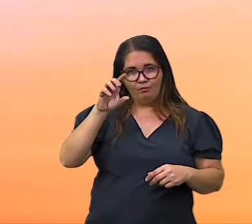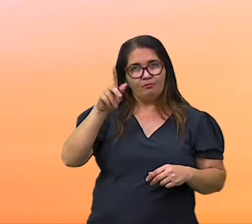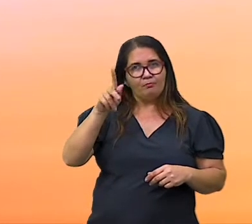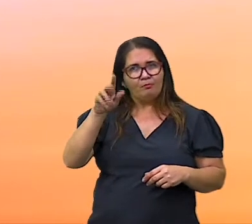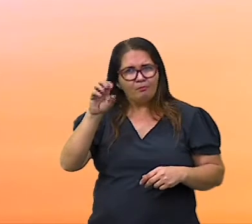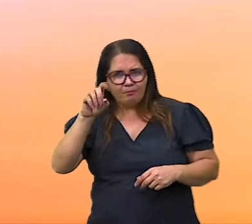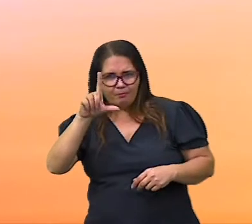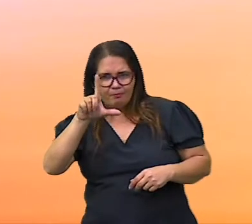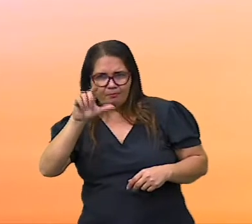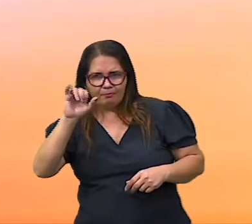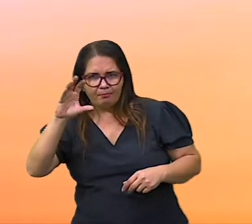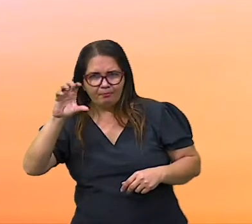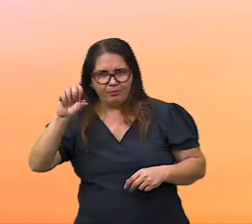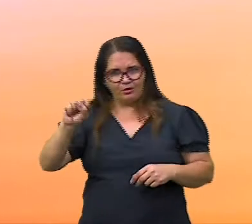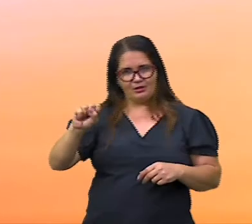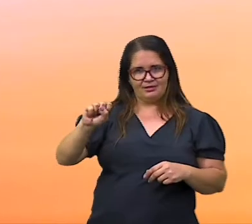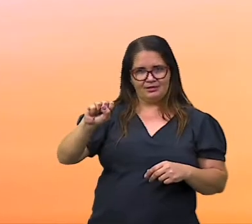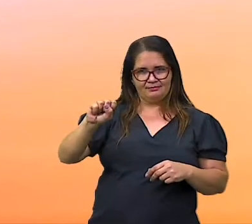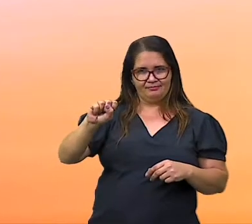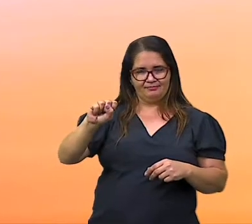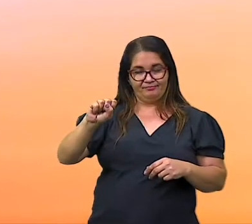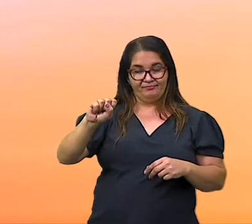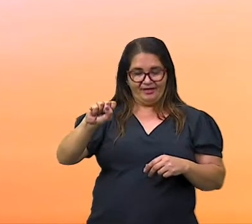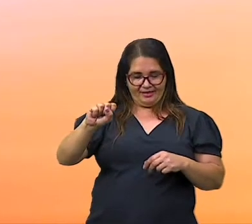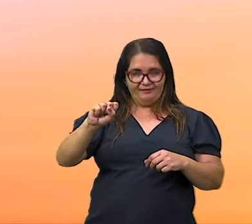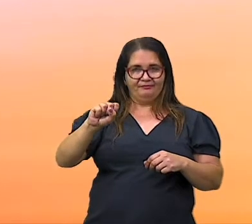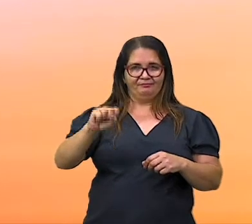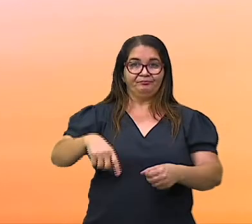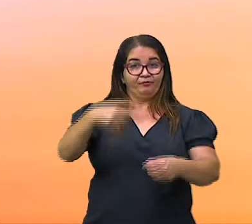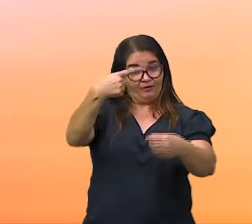cidade imperial aqui no Brasil